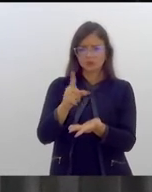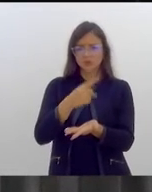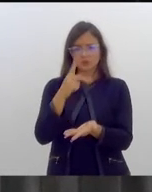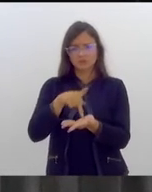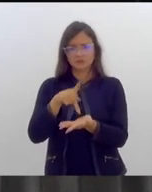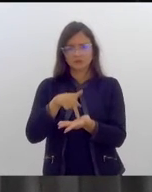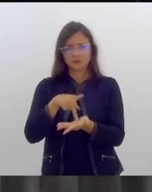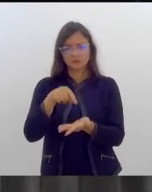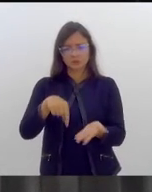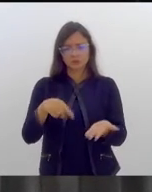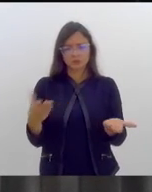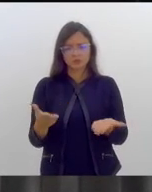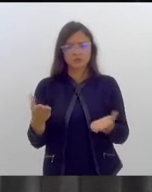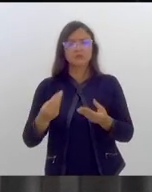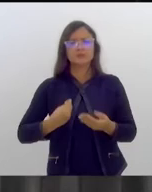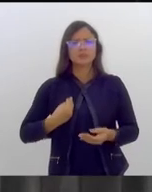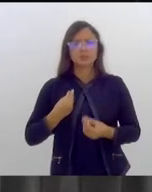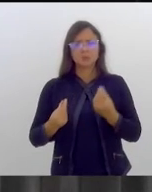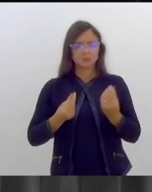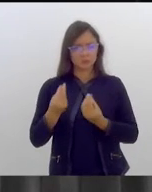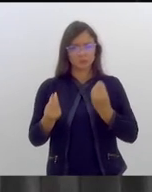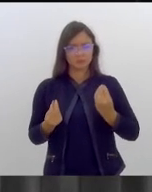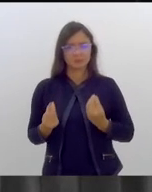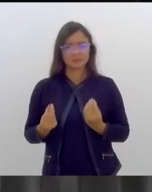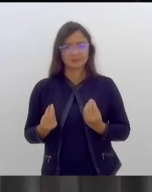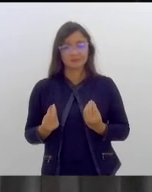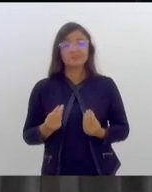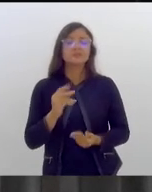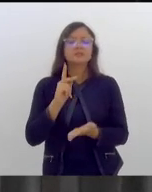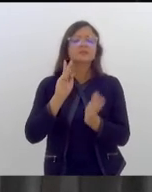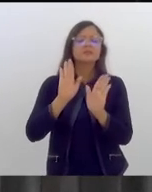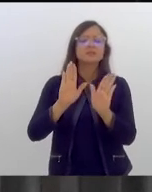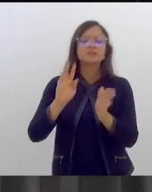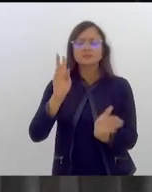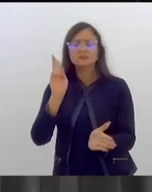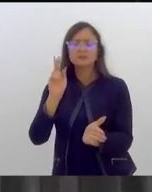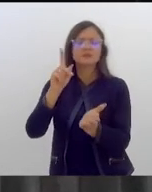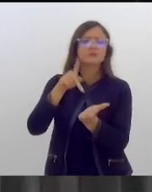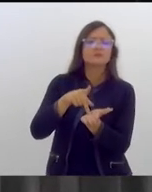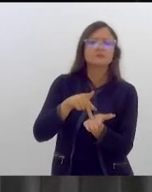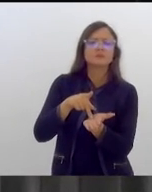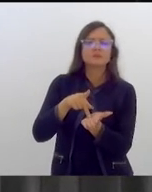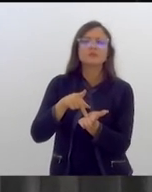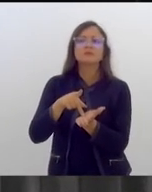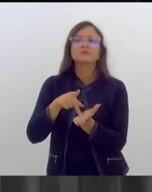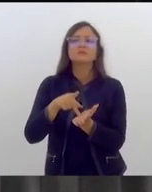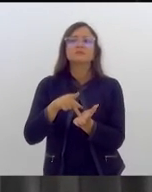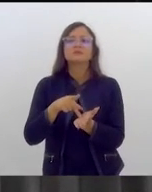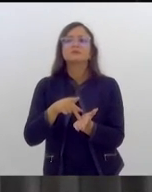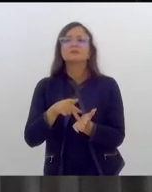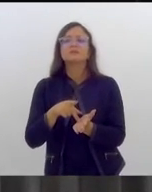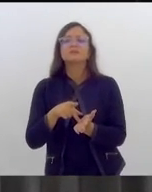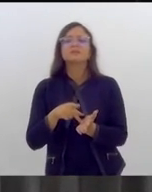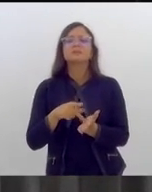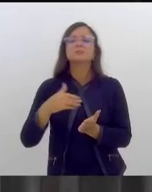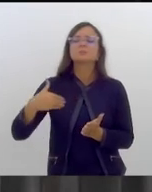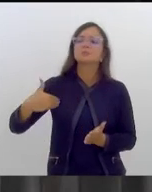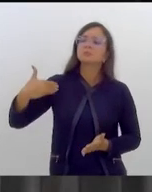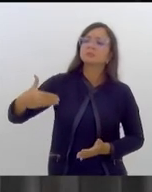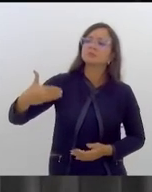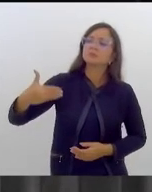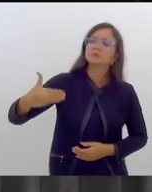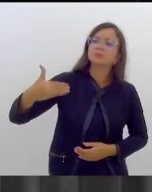no dia a dia esta realidade onde ao longo do tempo